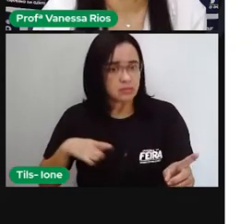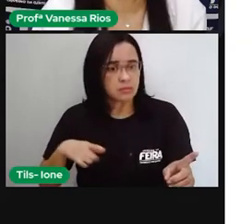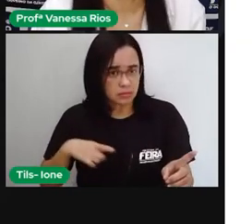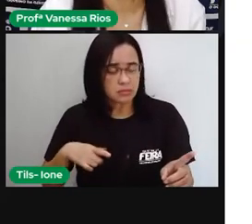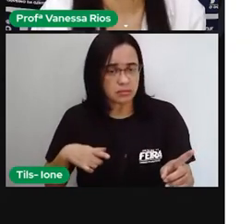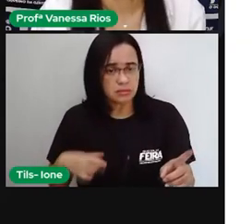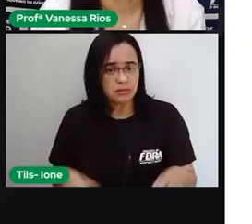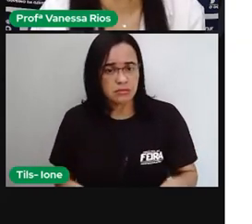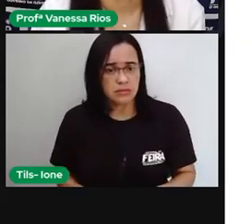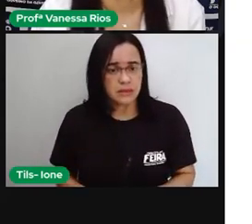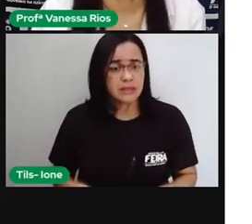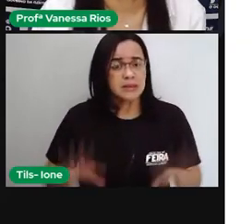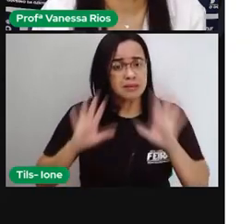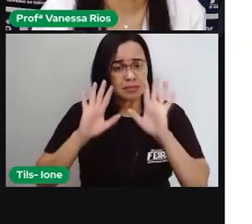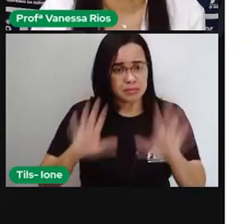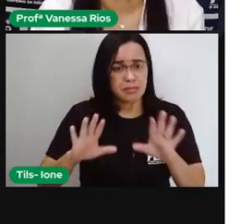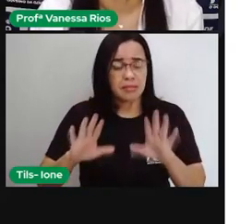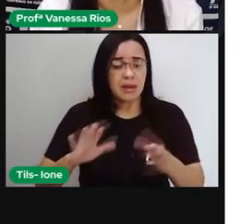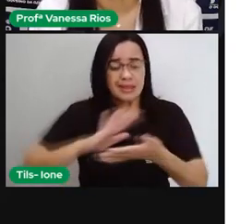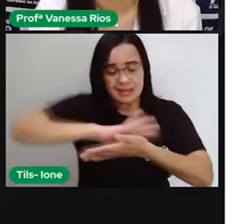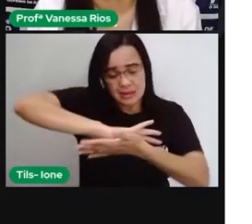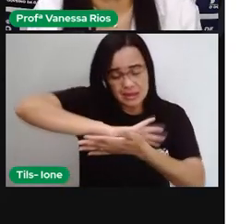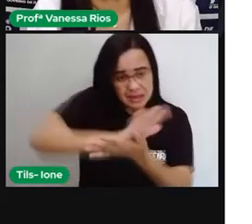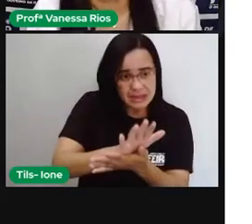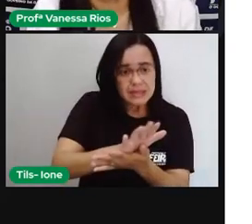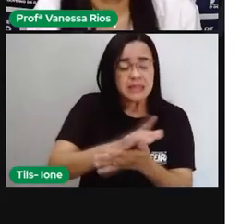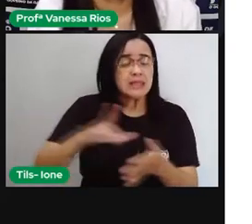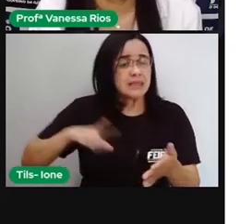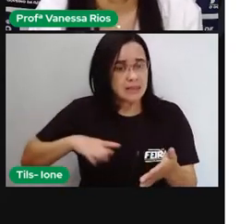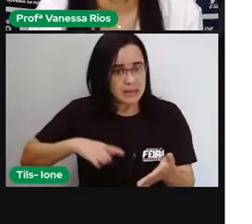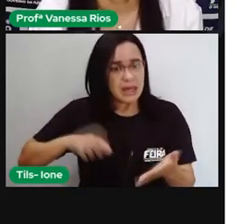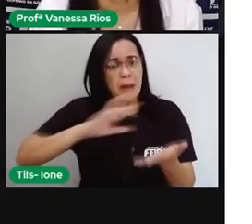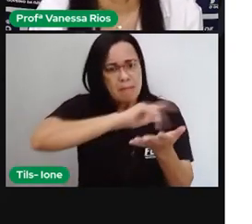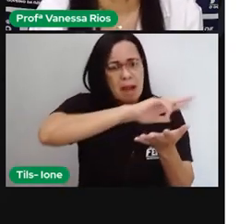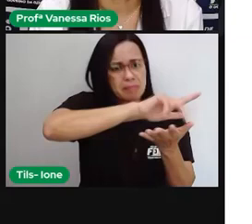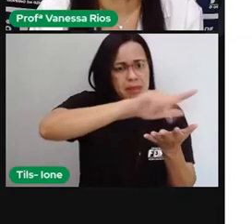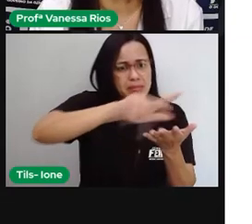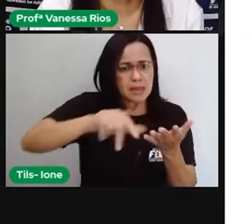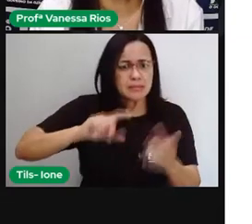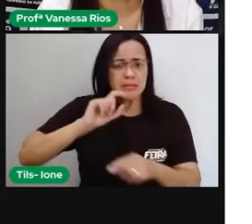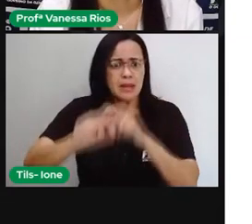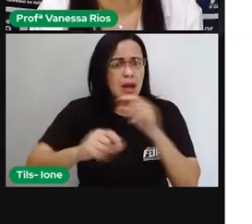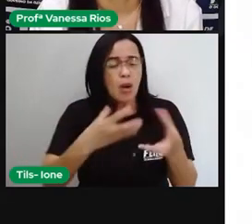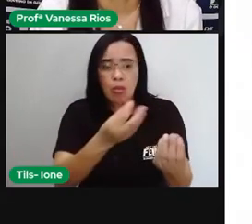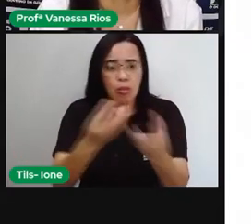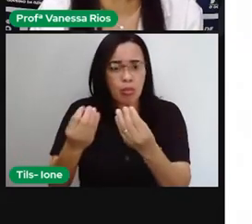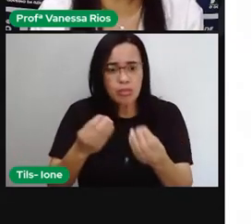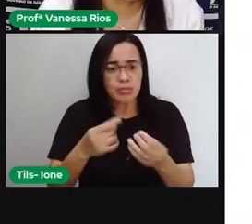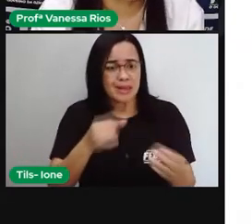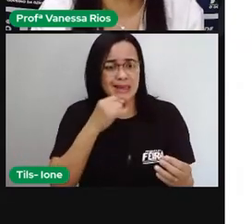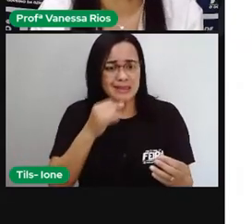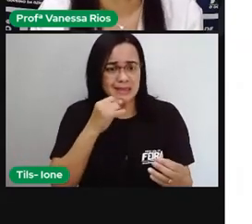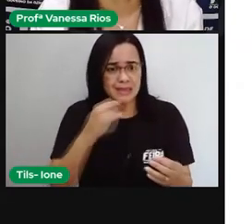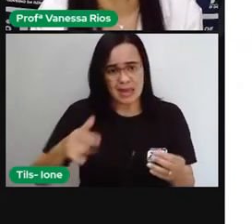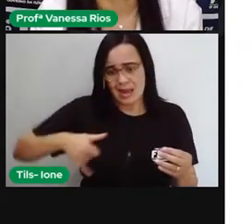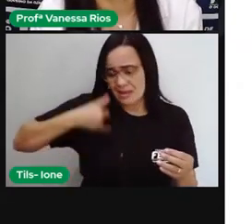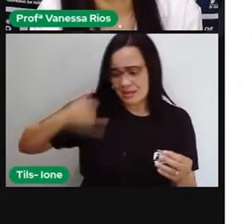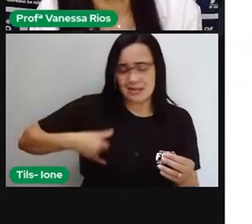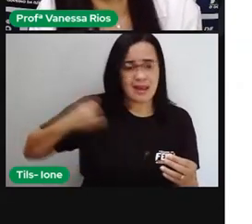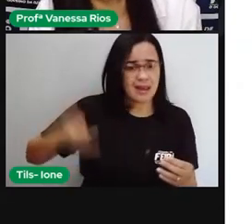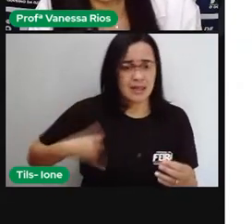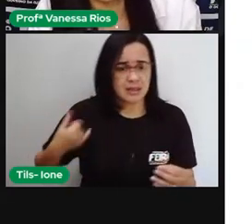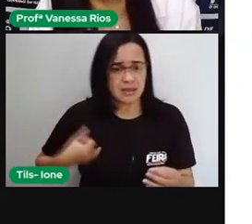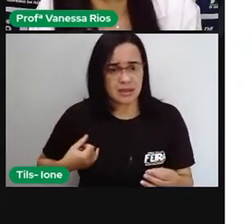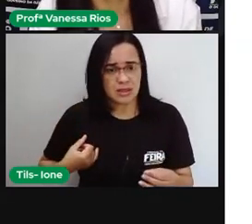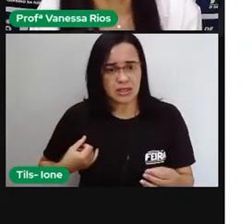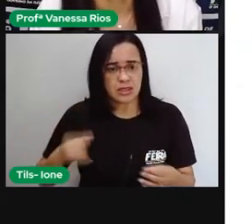de discriminação, por idade, por linguagem, não é? Por deficiência, por etnia, por